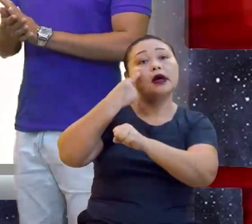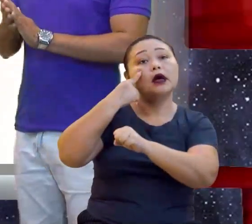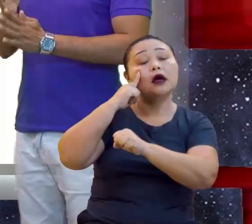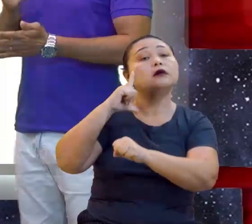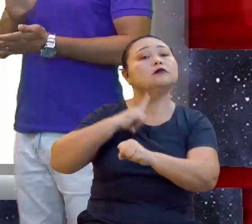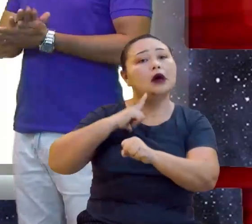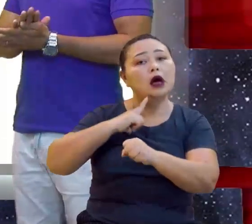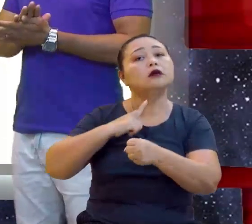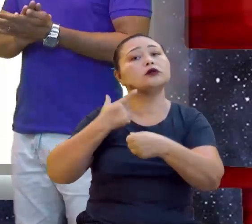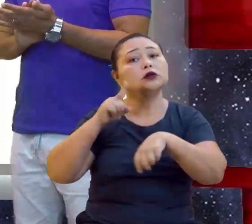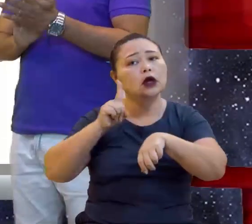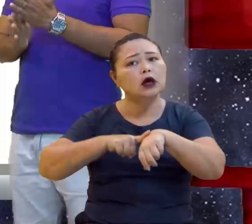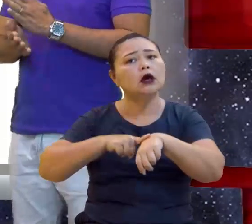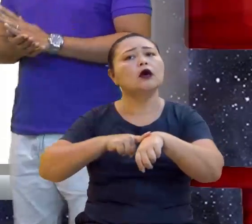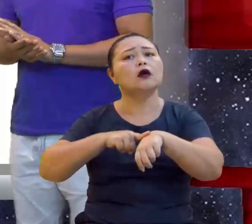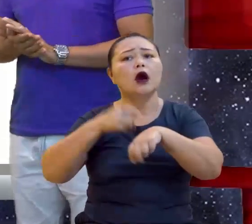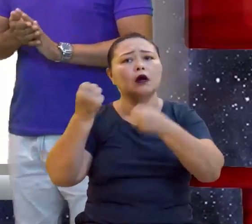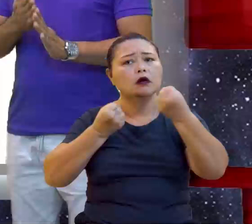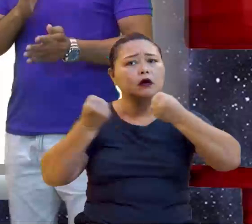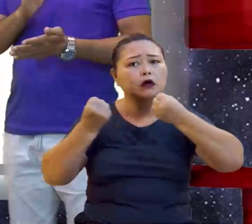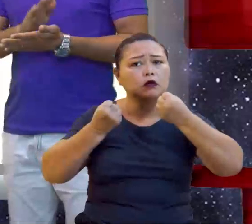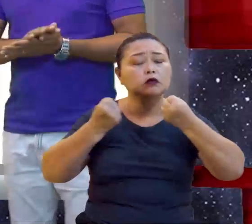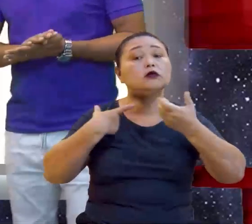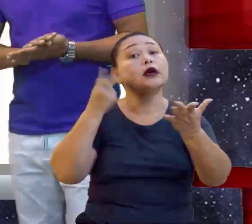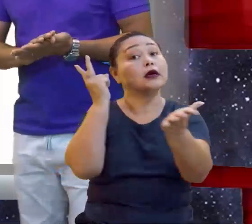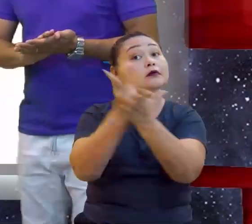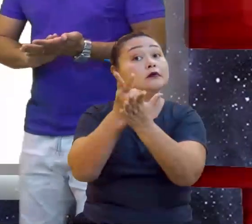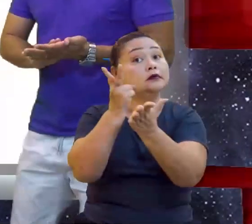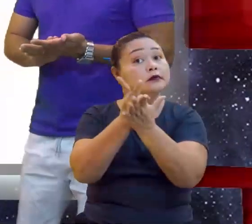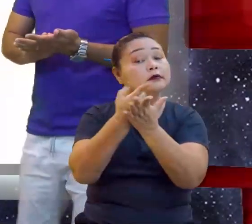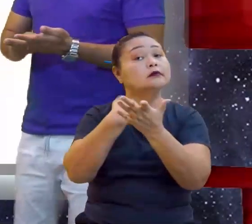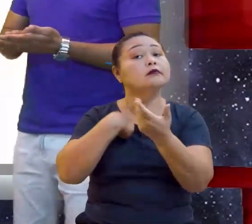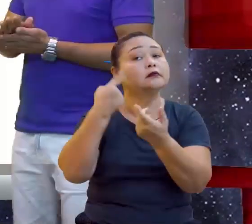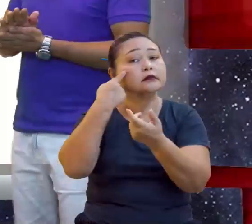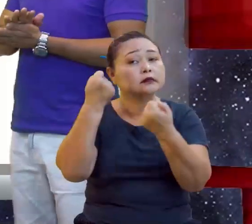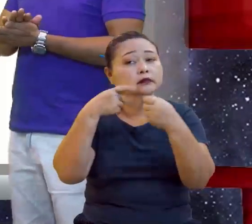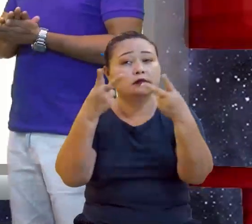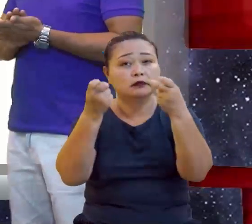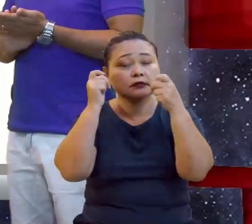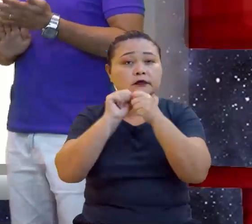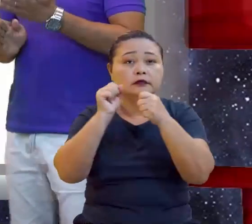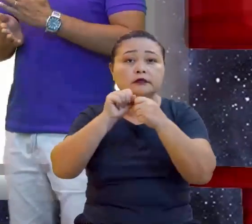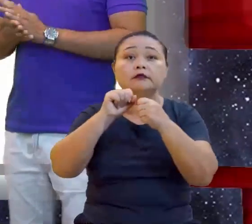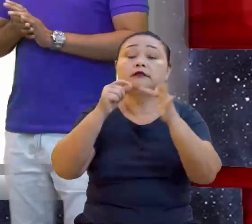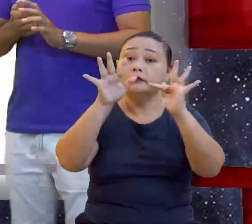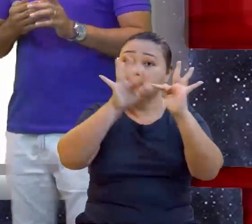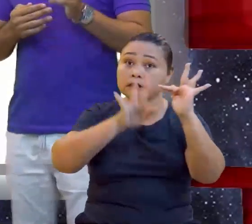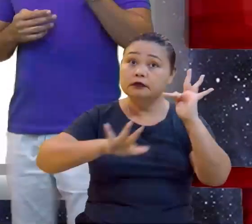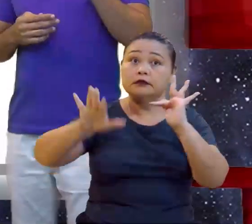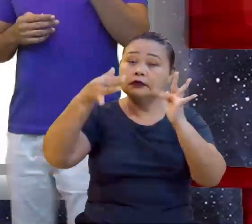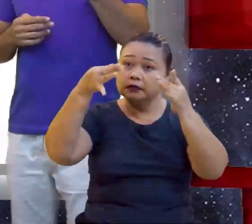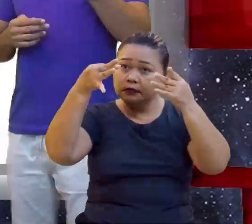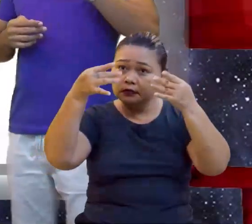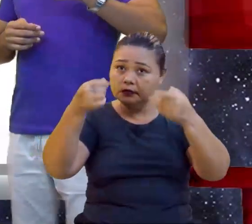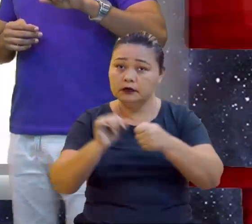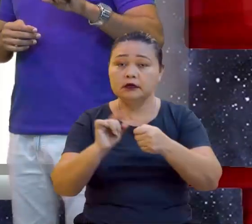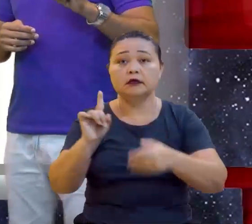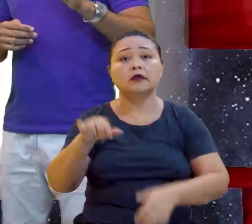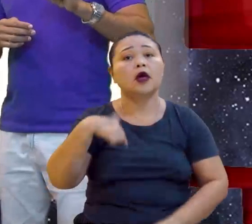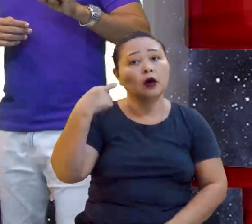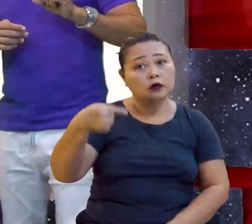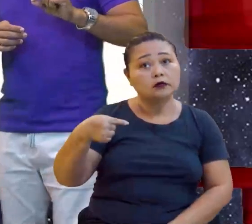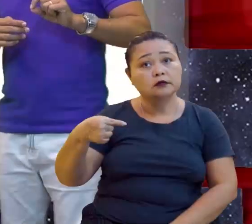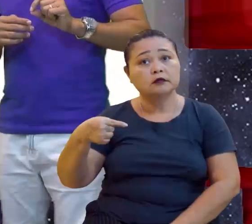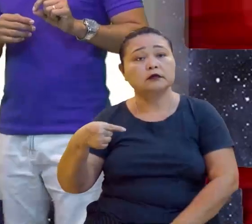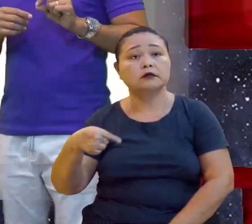uma velocidade, só que constante. Então é isso que você precisa observar. A análise do gráfico é esses detalhezinhos aí, tá? Daqui a pouco